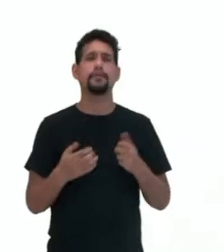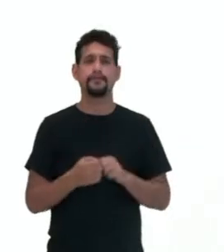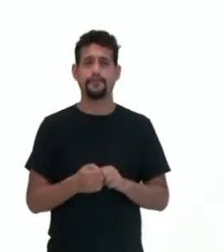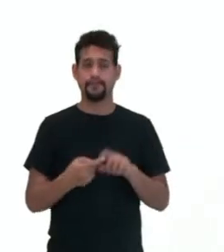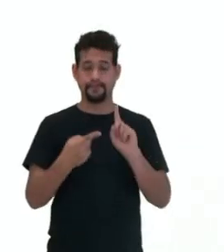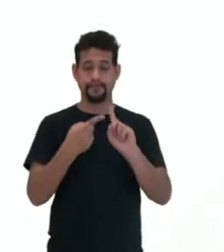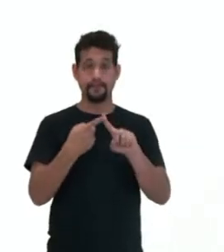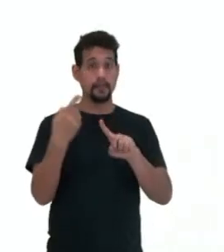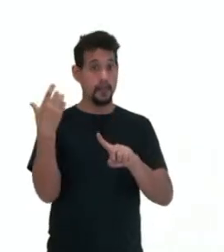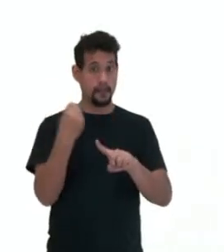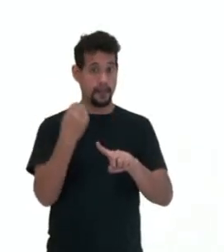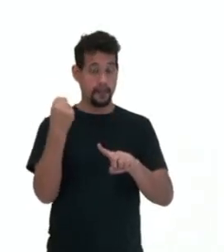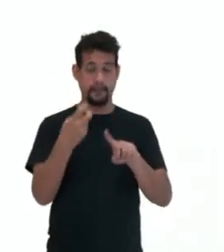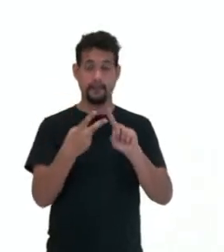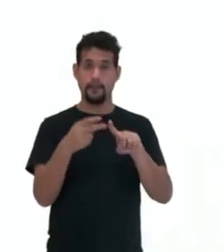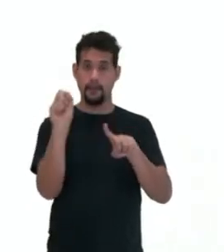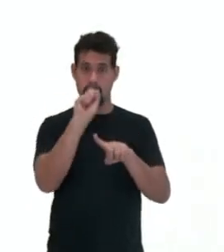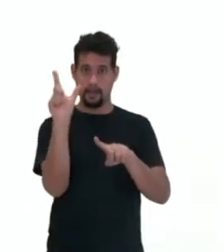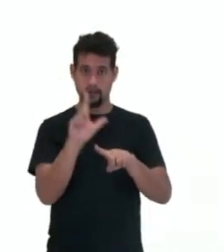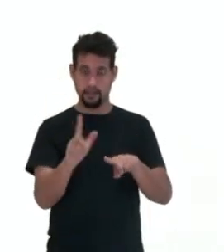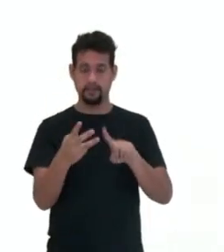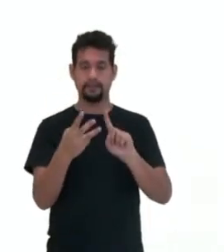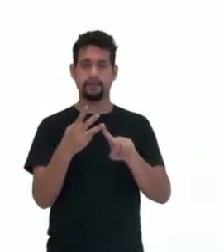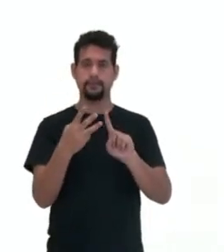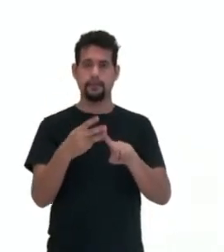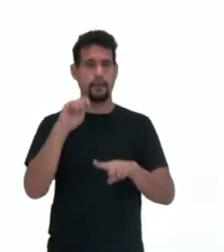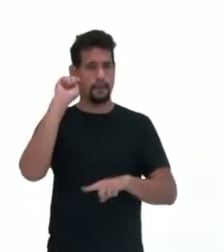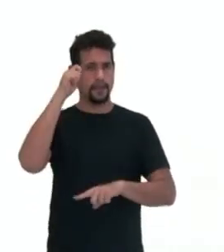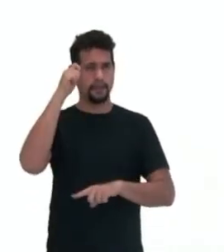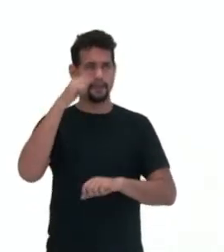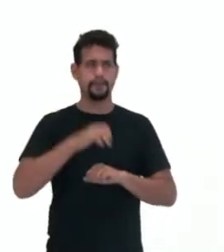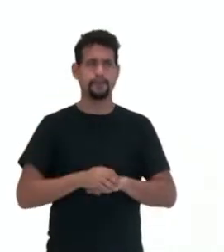cores. Branco, azul royal